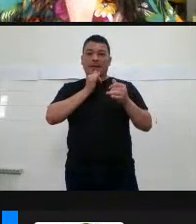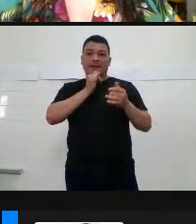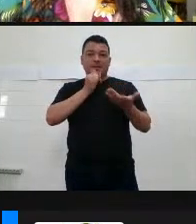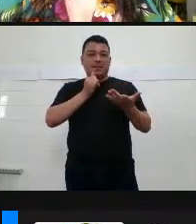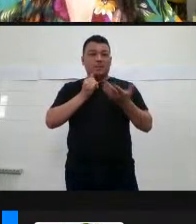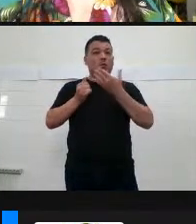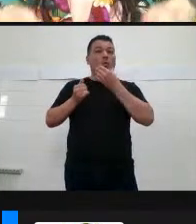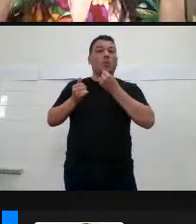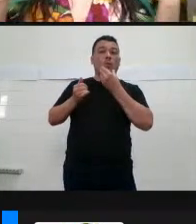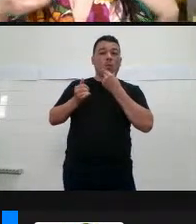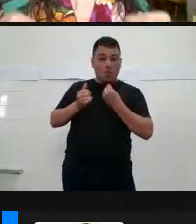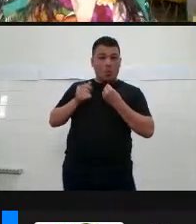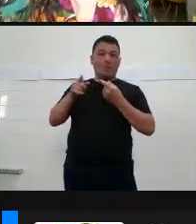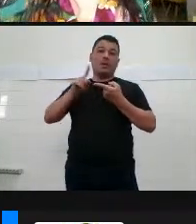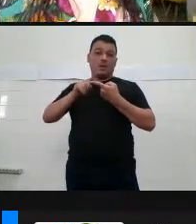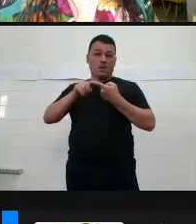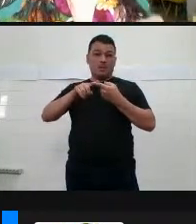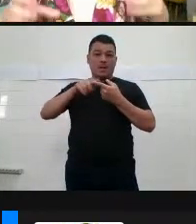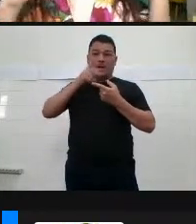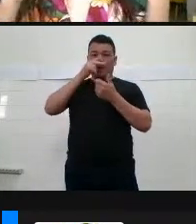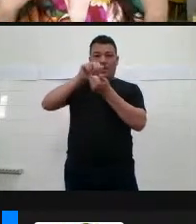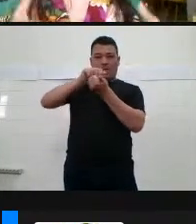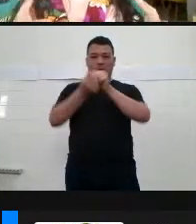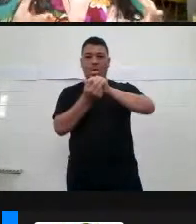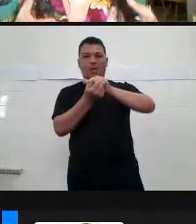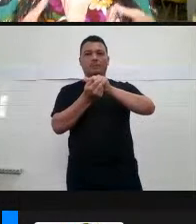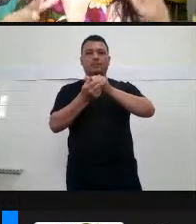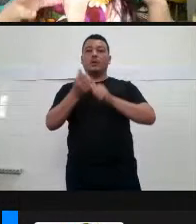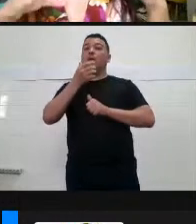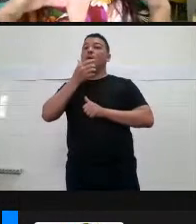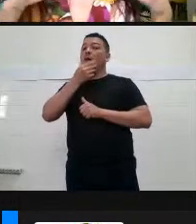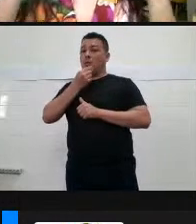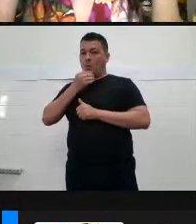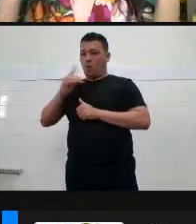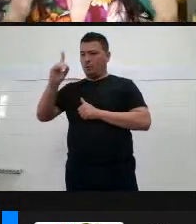homem às avessas. Ou seja,